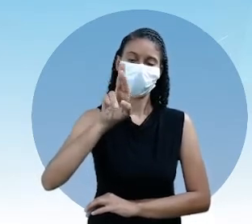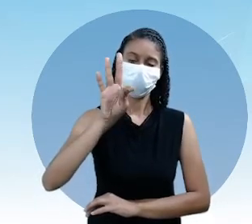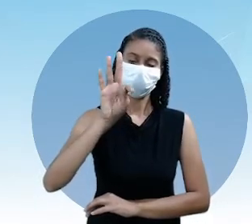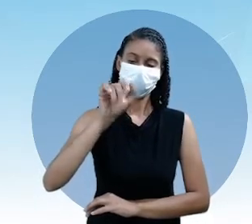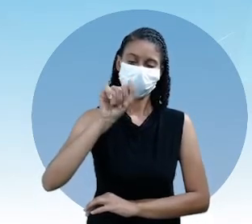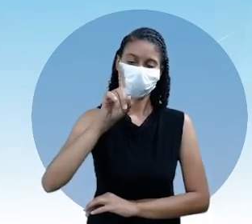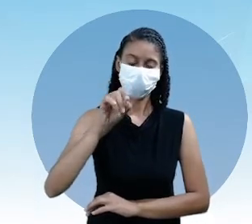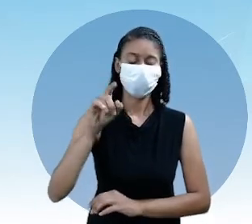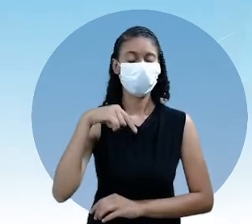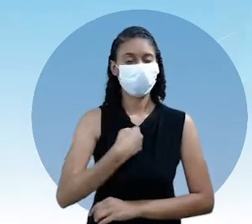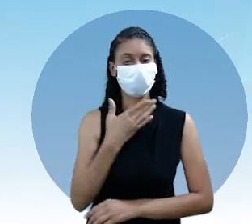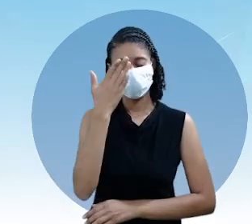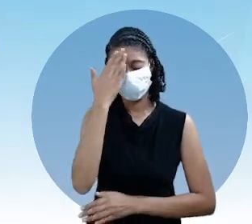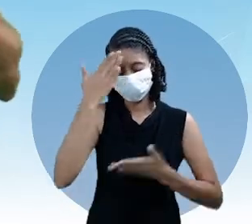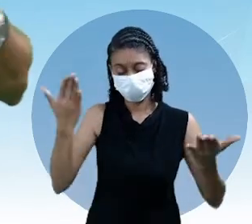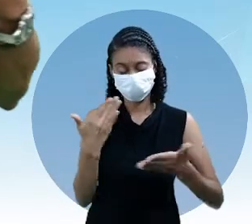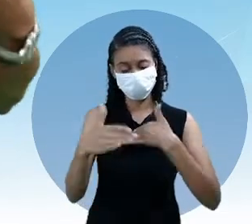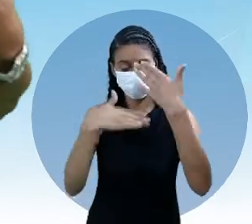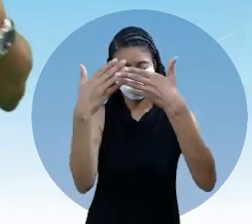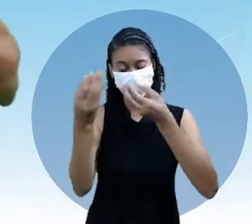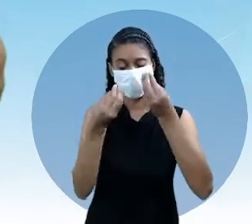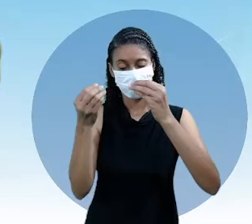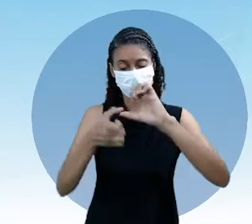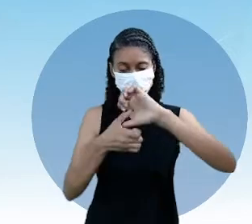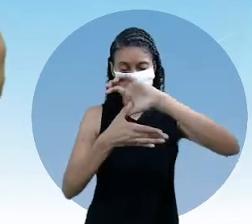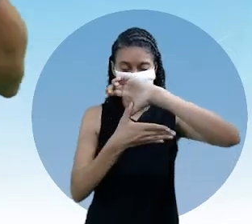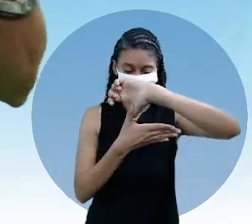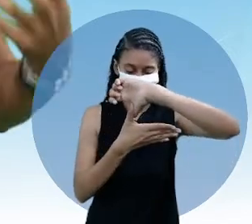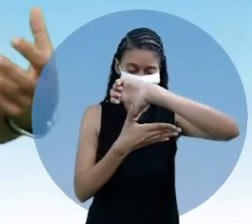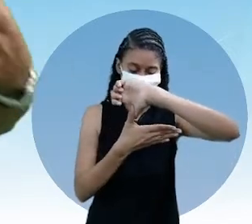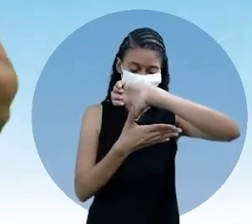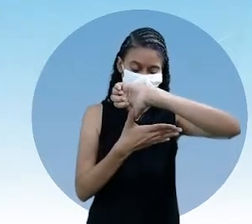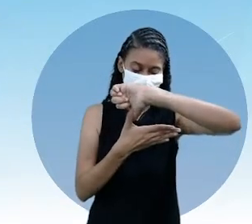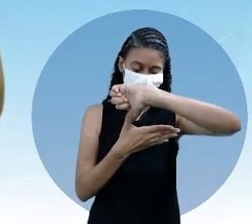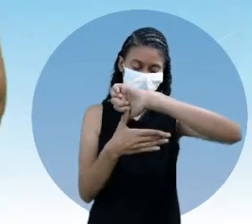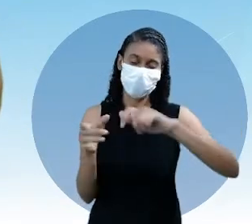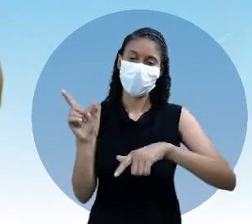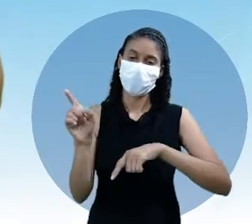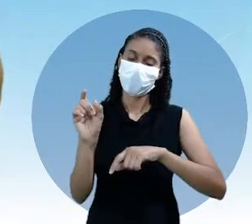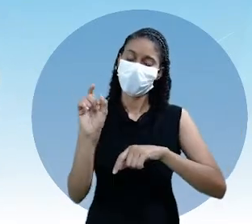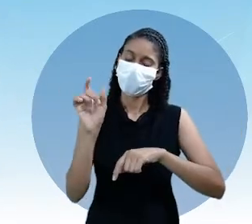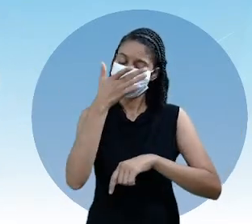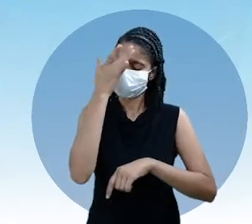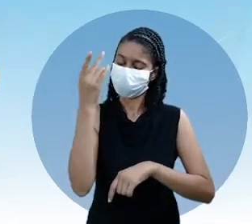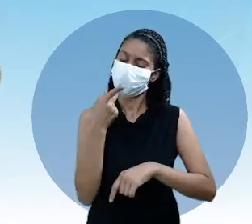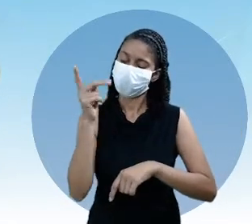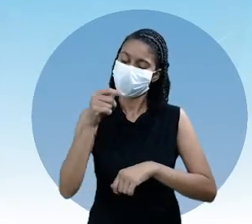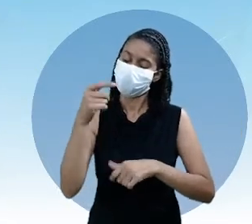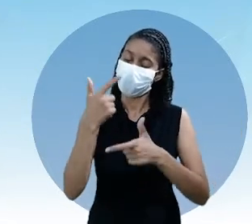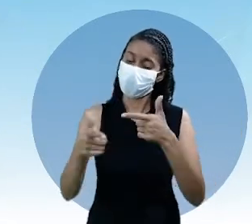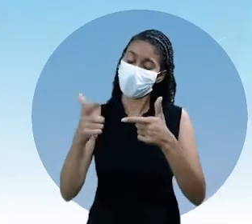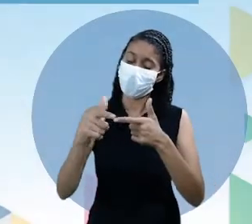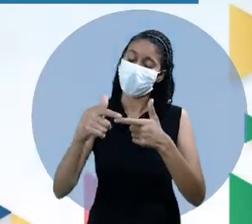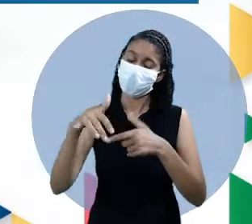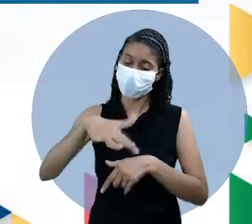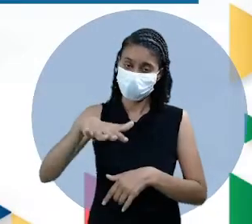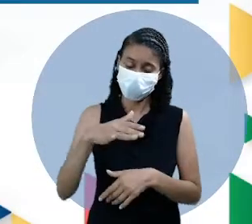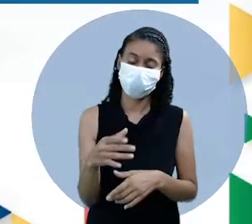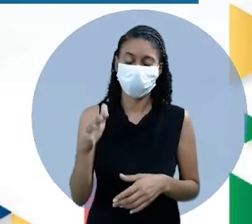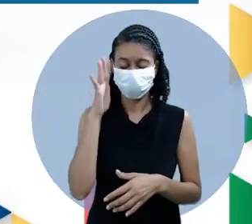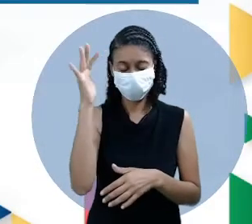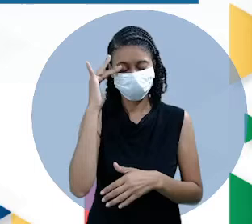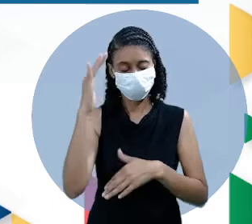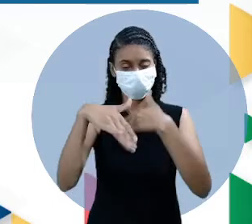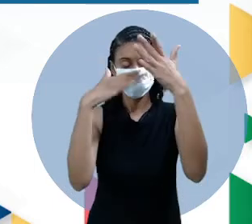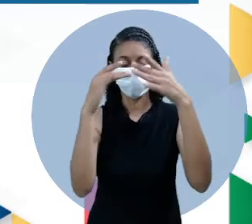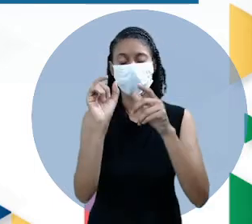seu subdesenvolvimento, como era taxado, né, o grande problema da região. Então, na teoria do desenvolvimento,